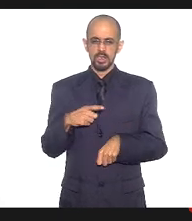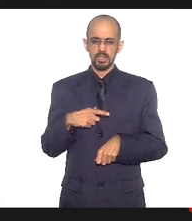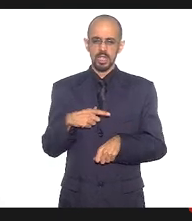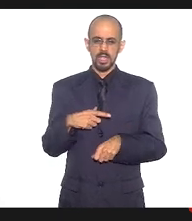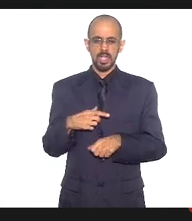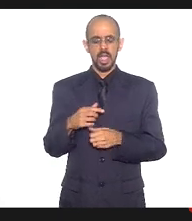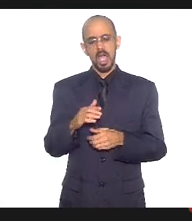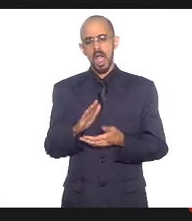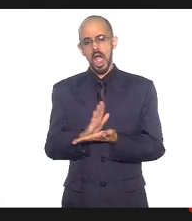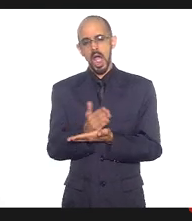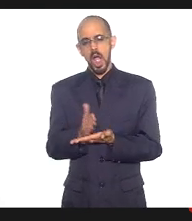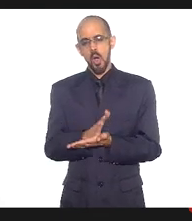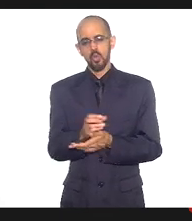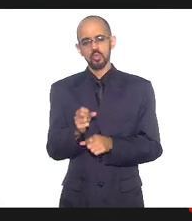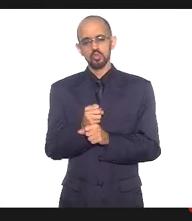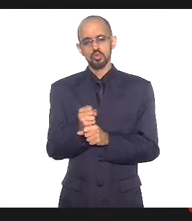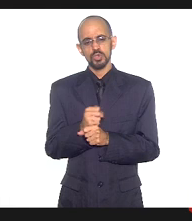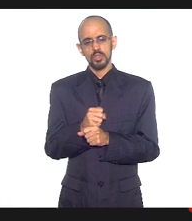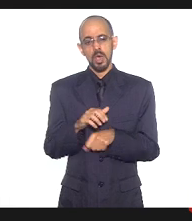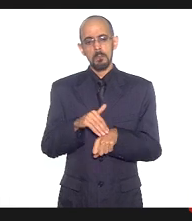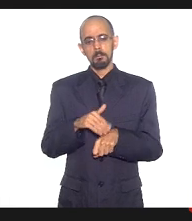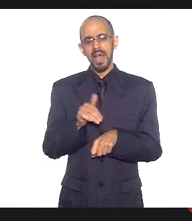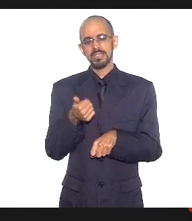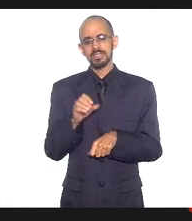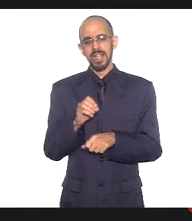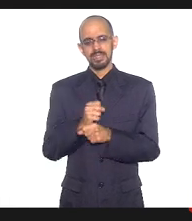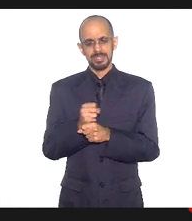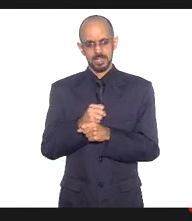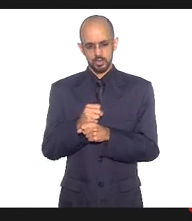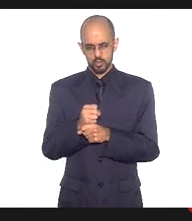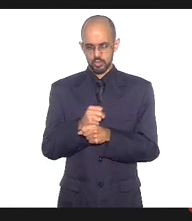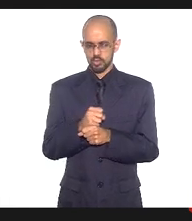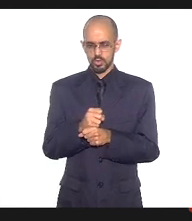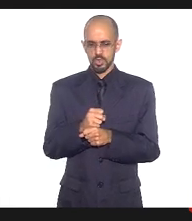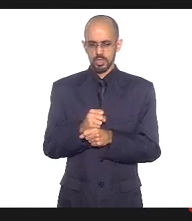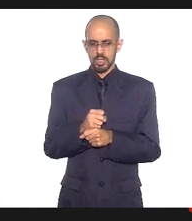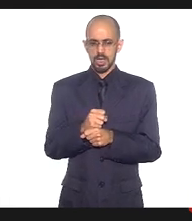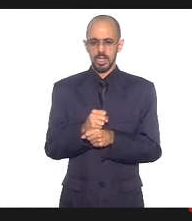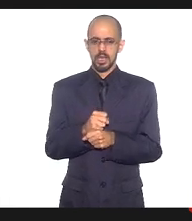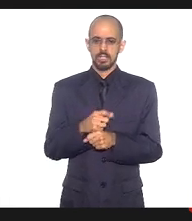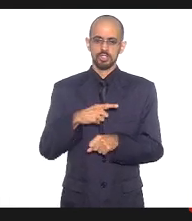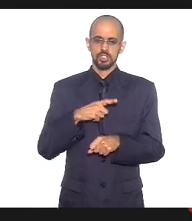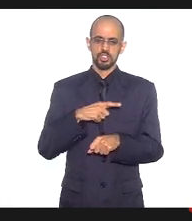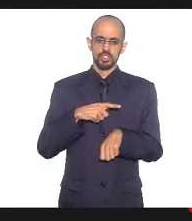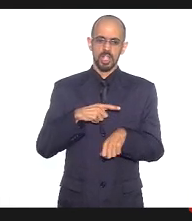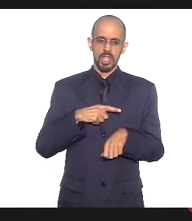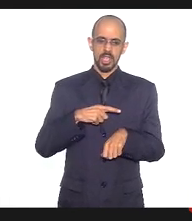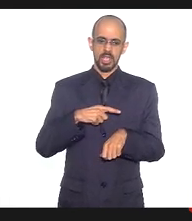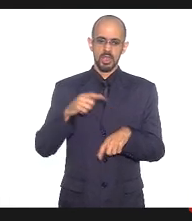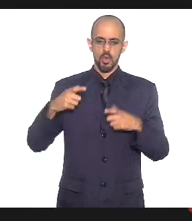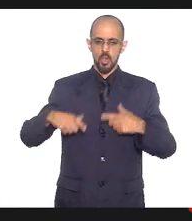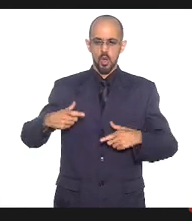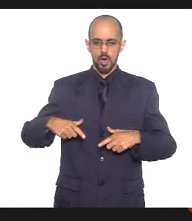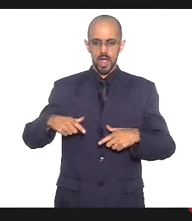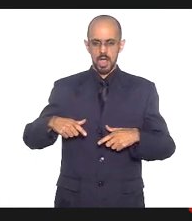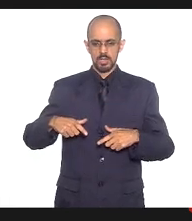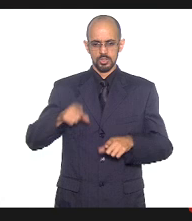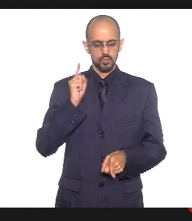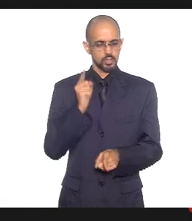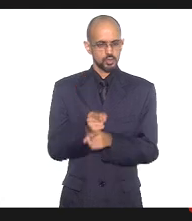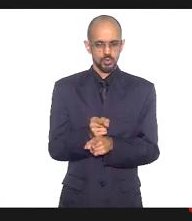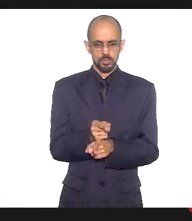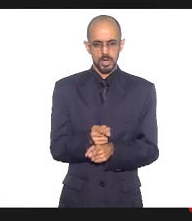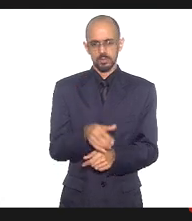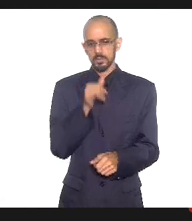algumas décadas, né? A gente tem campos descobertos e que iniciaram a produção na bacia